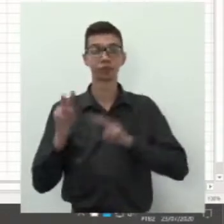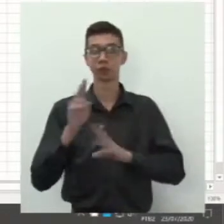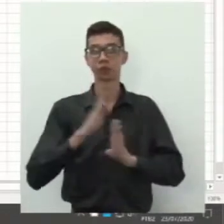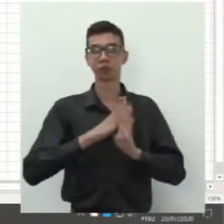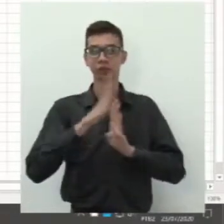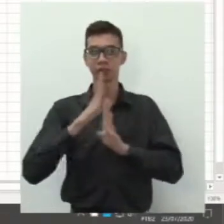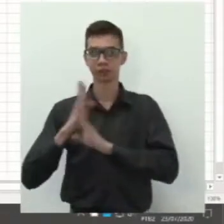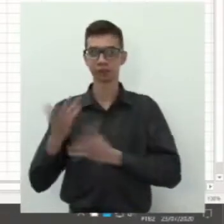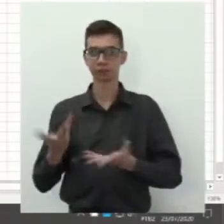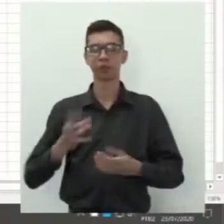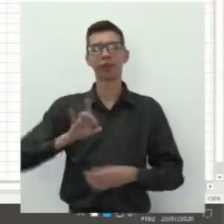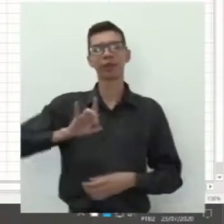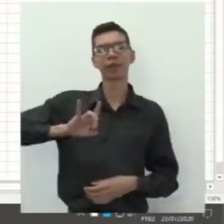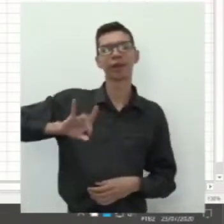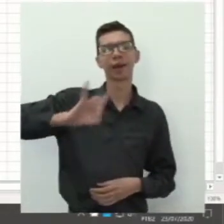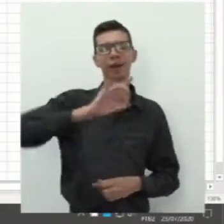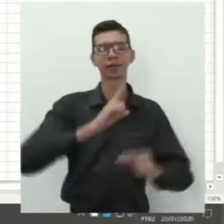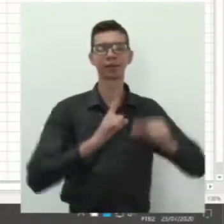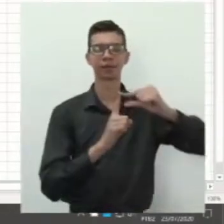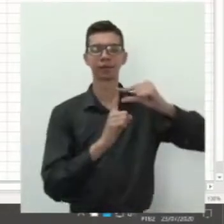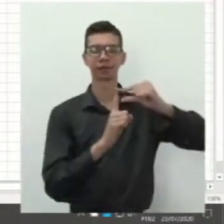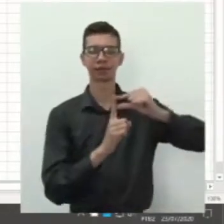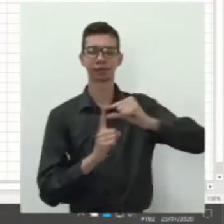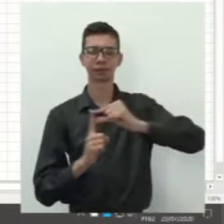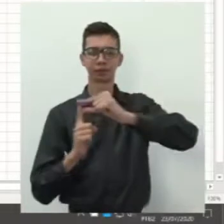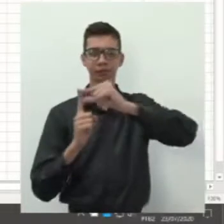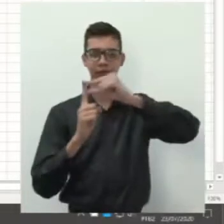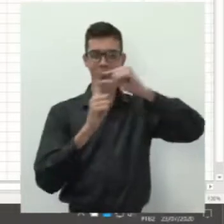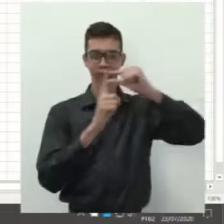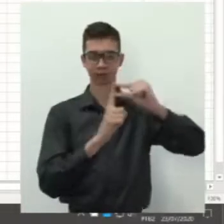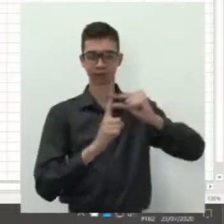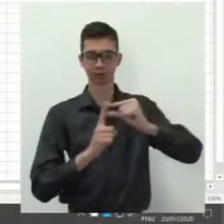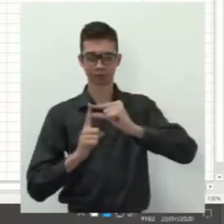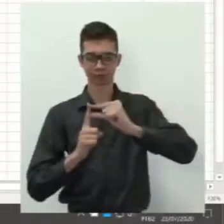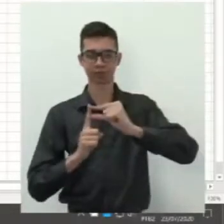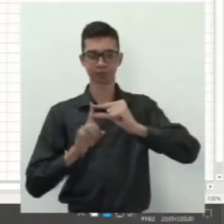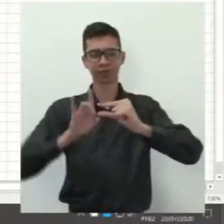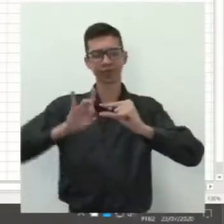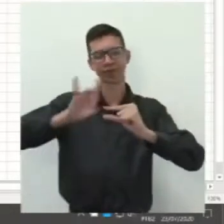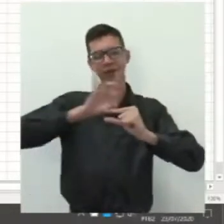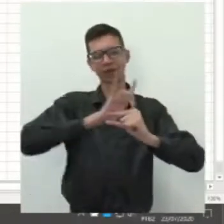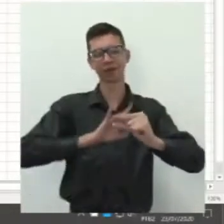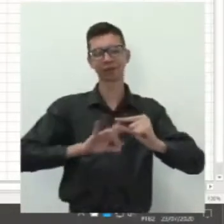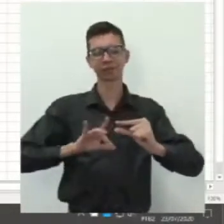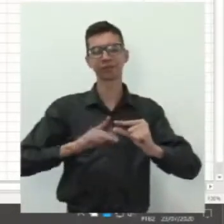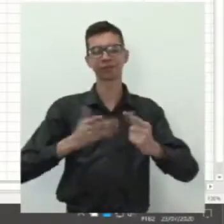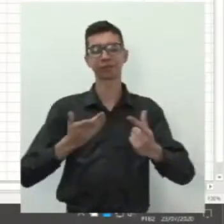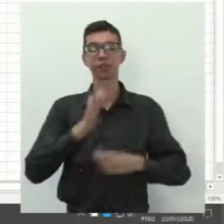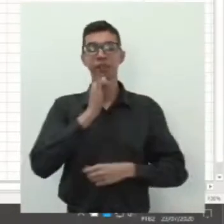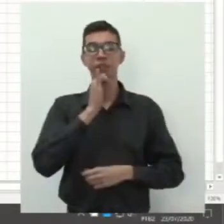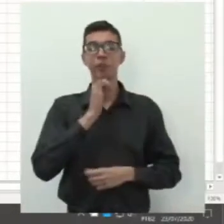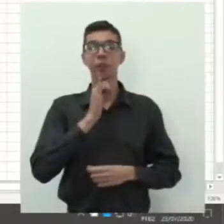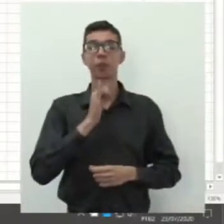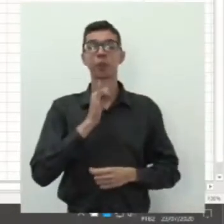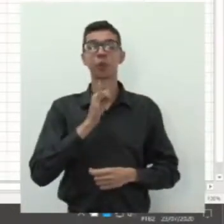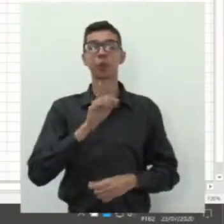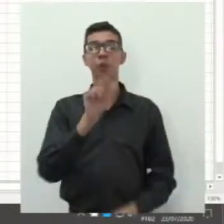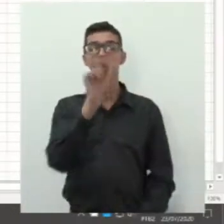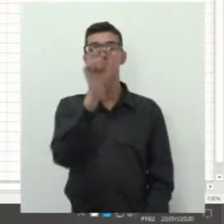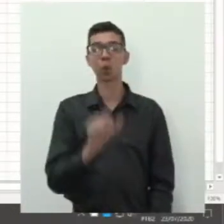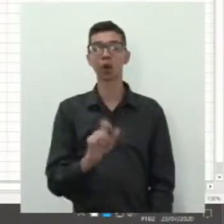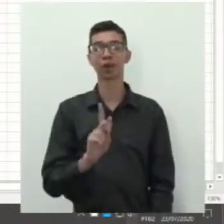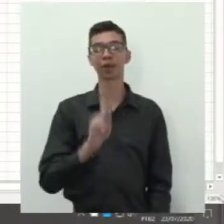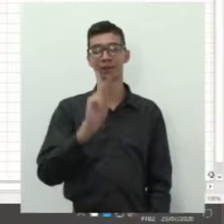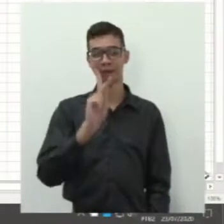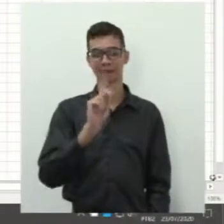uma orientação. Se eu clico aqui, por exemplo, ó, coluna K, linha 4. Coluna T,